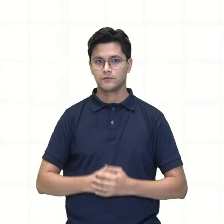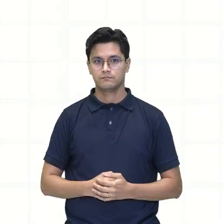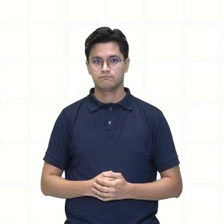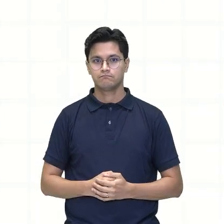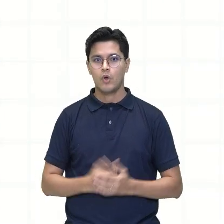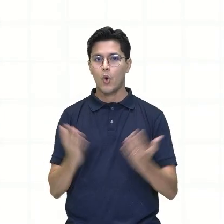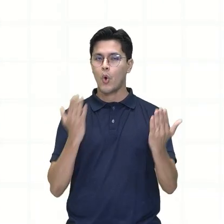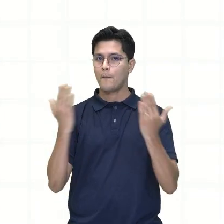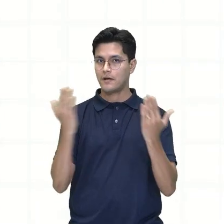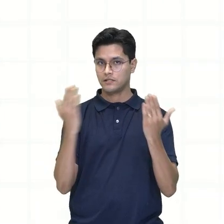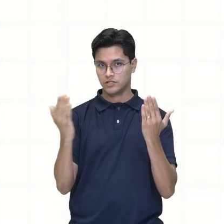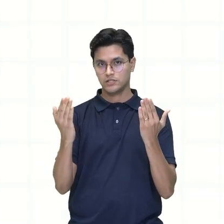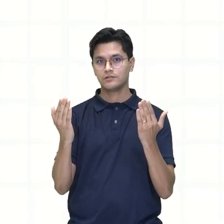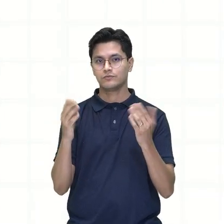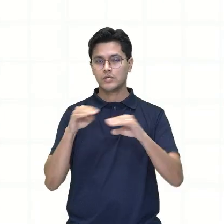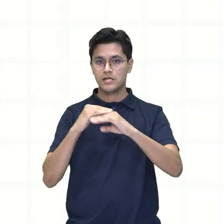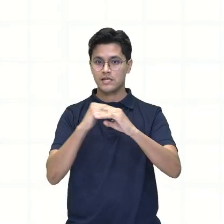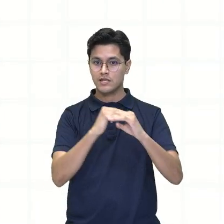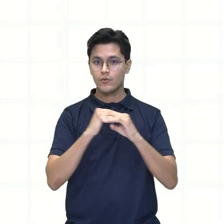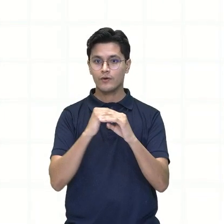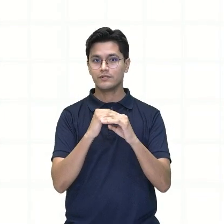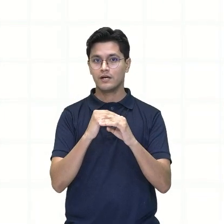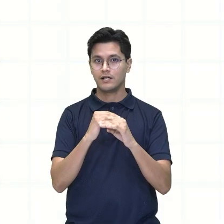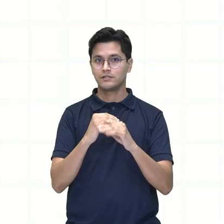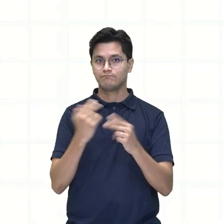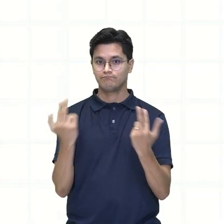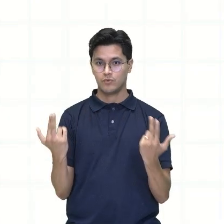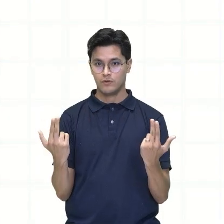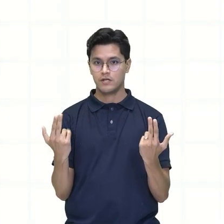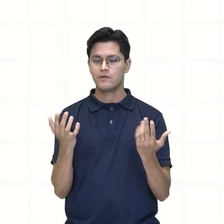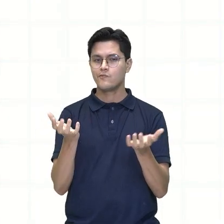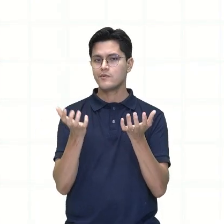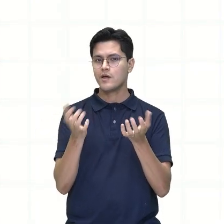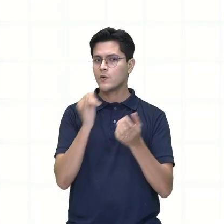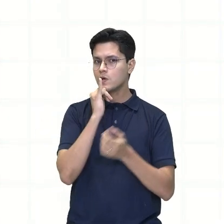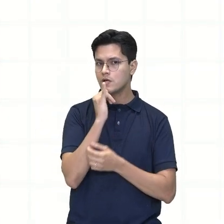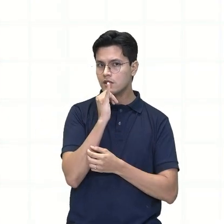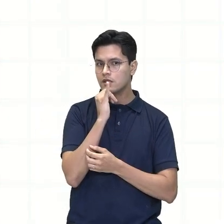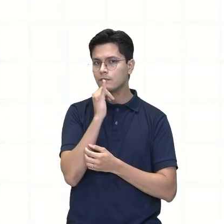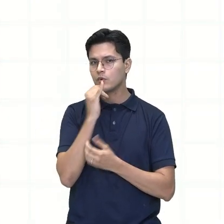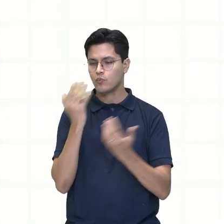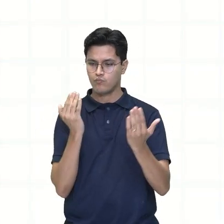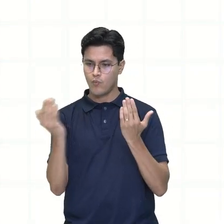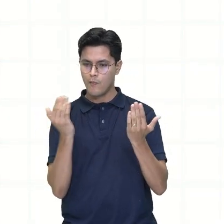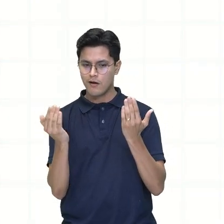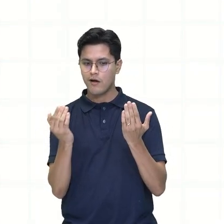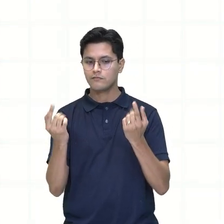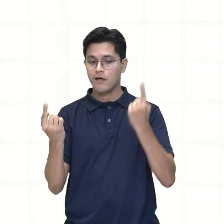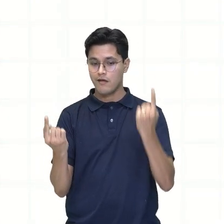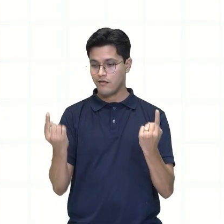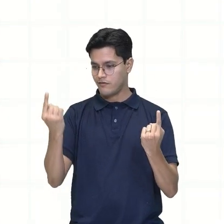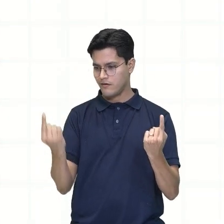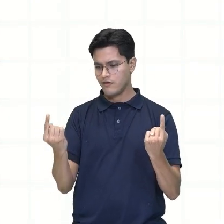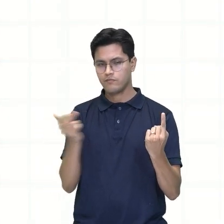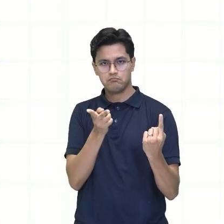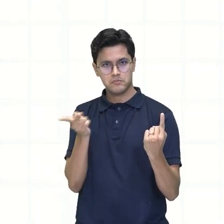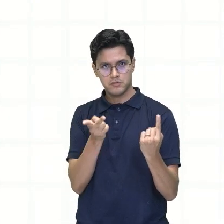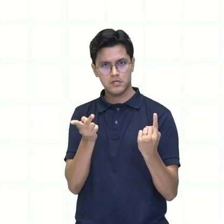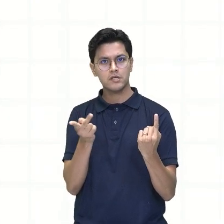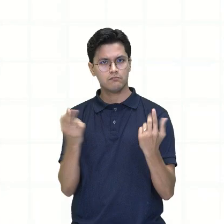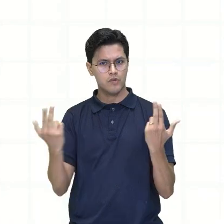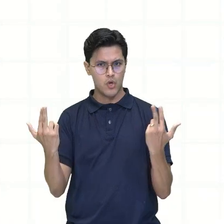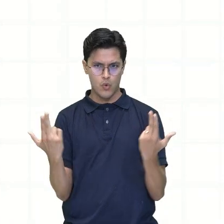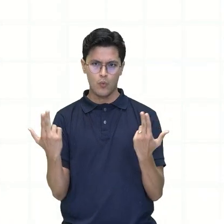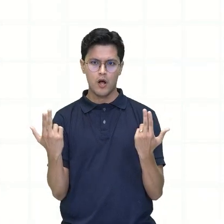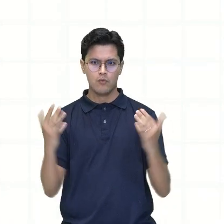de igualdade. Eu quero comparar ali e dizer que ambos os elementos que eu estou comparando são iguais, estão no